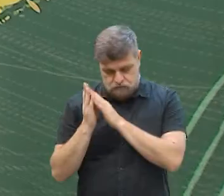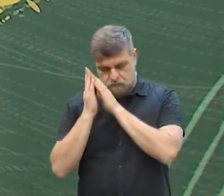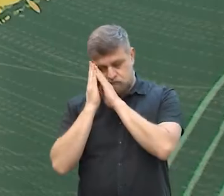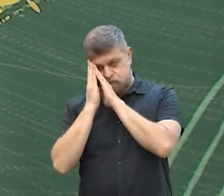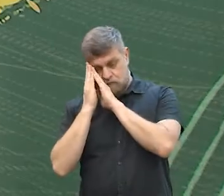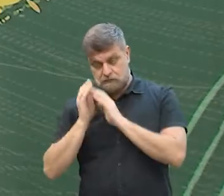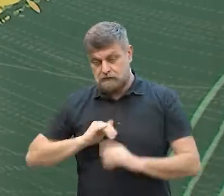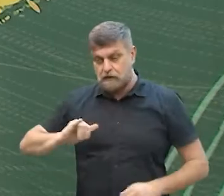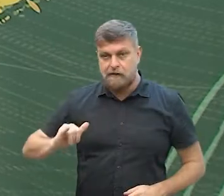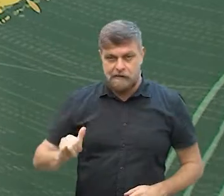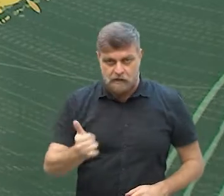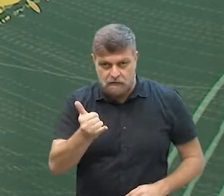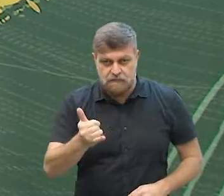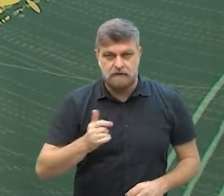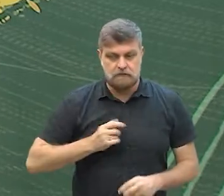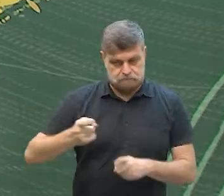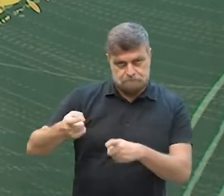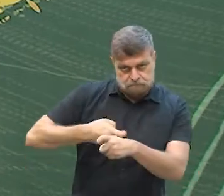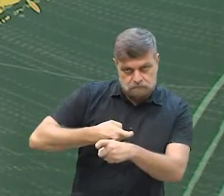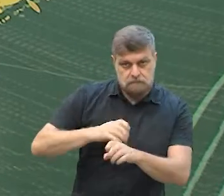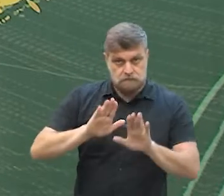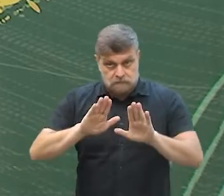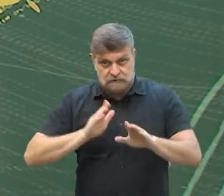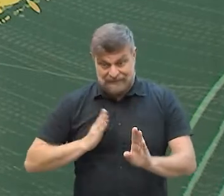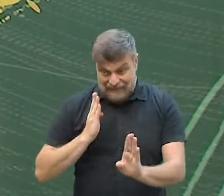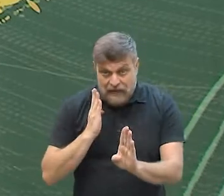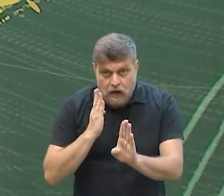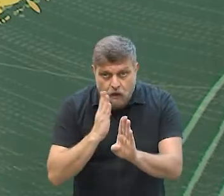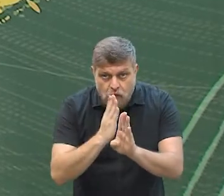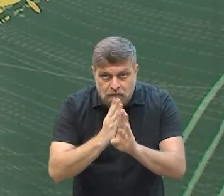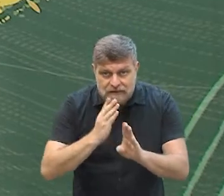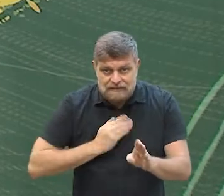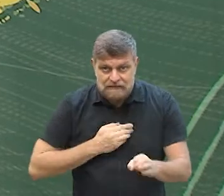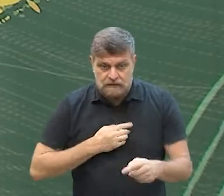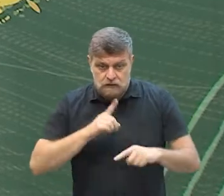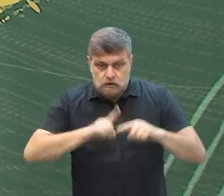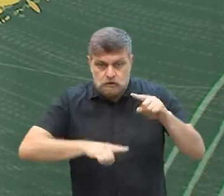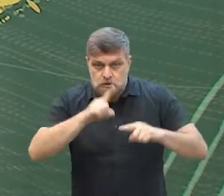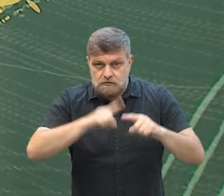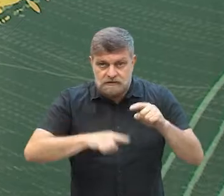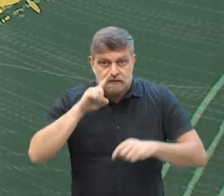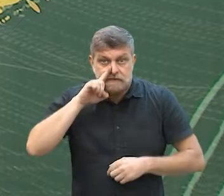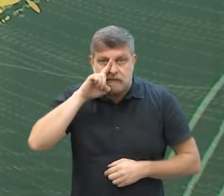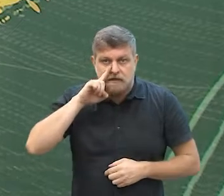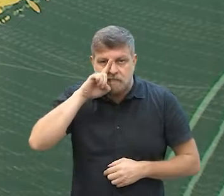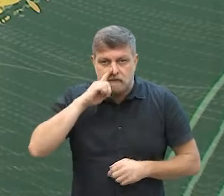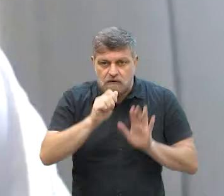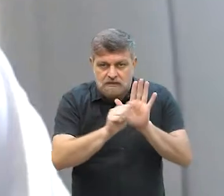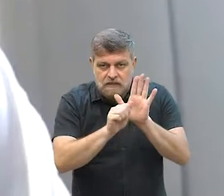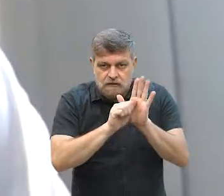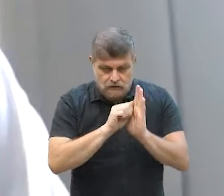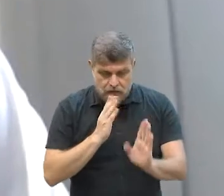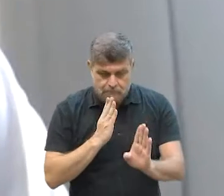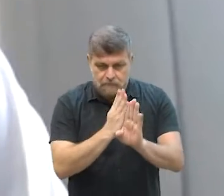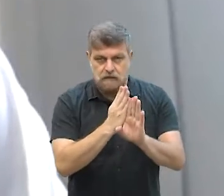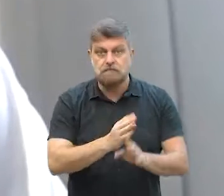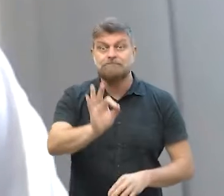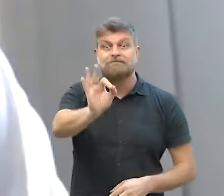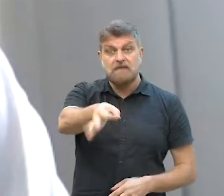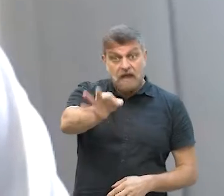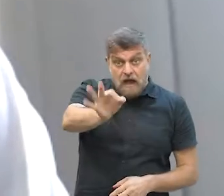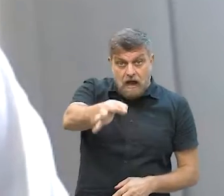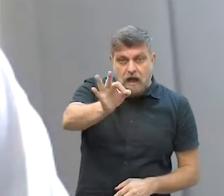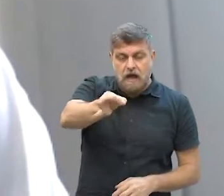coisa. Então isso ajudaria a detectar isso, se tem alguma substância tóxica? Isso ajudaria